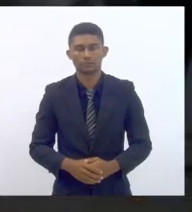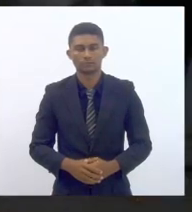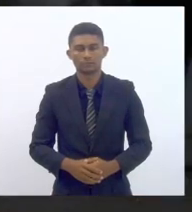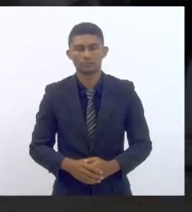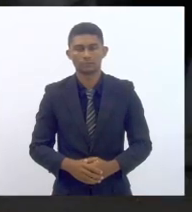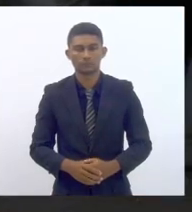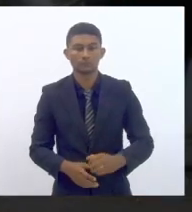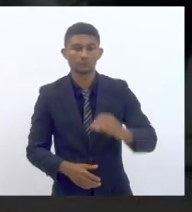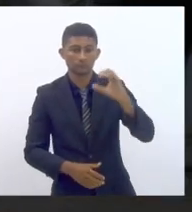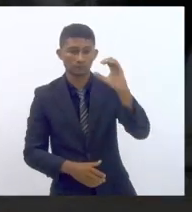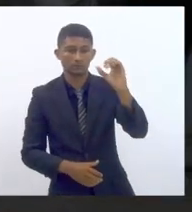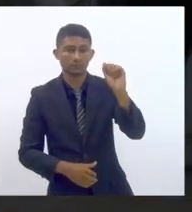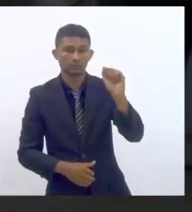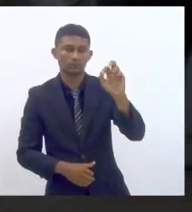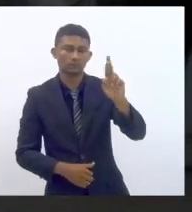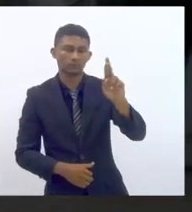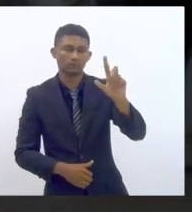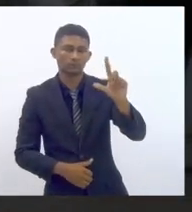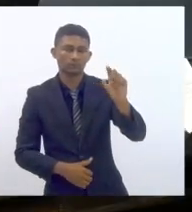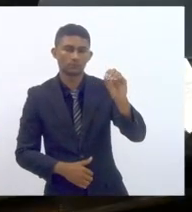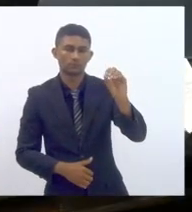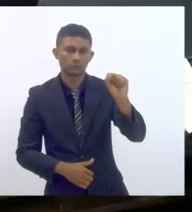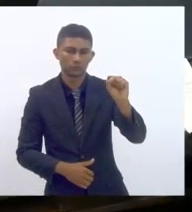Deputado Carlos Macedo.